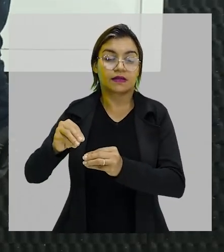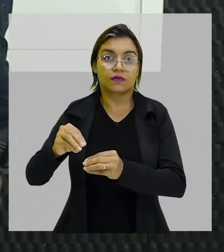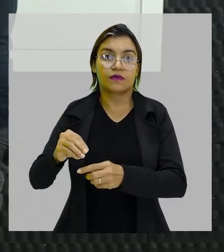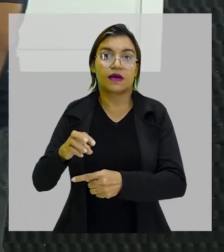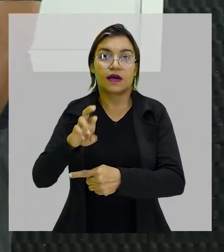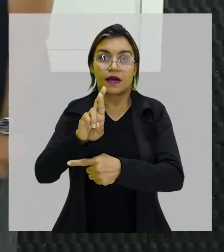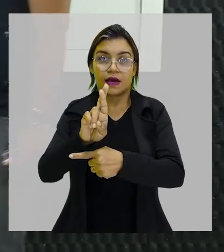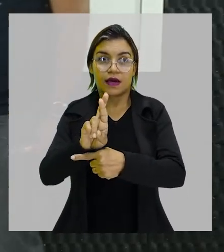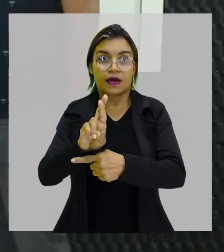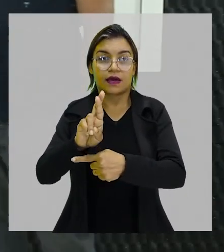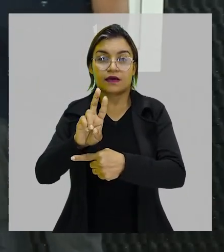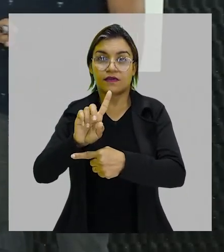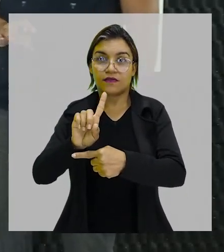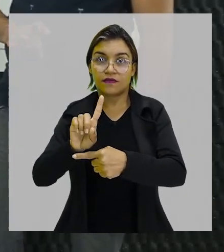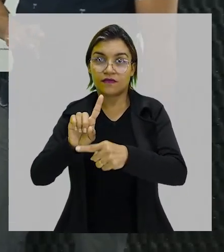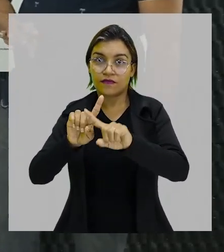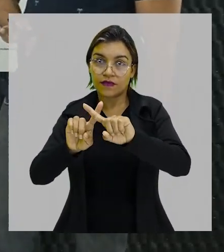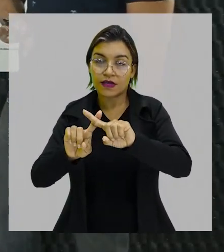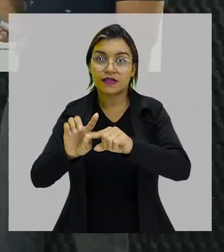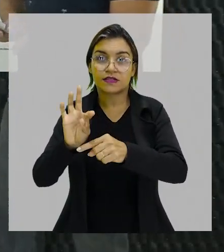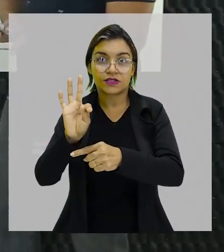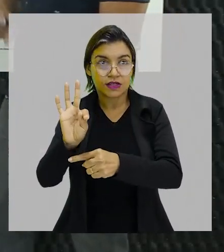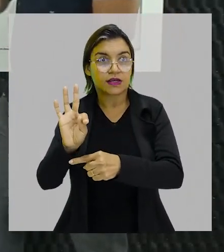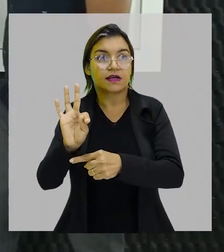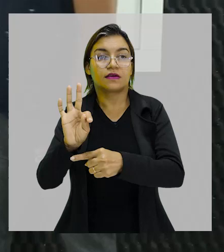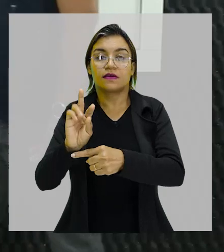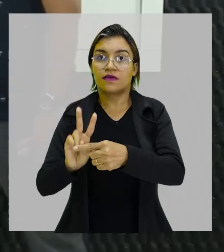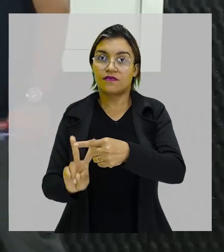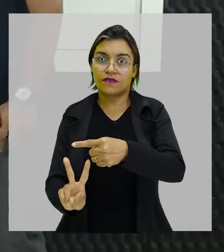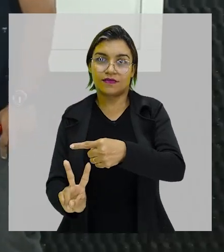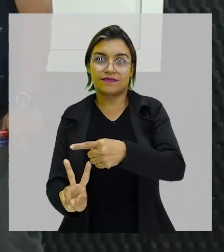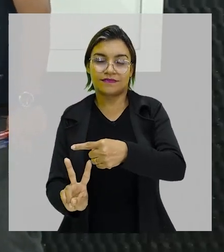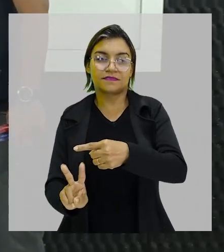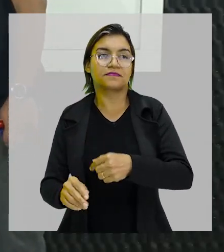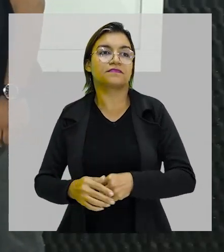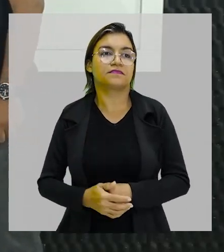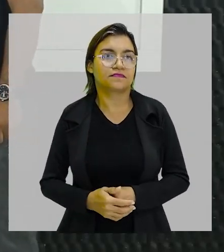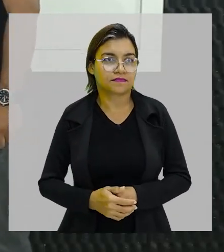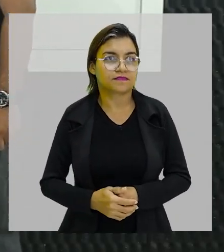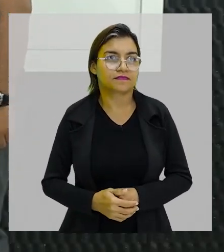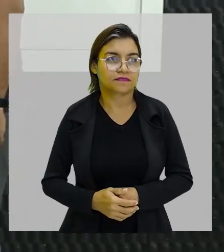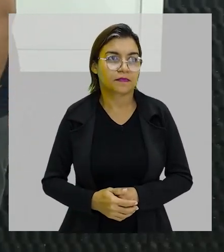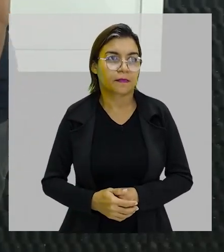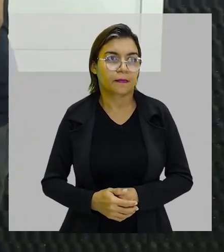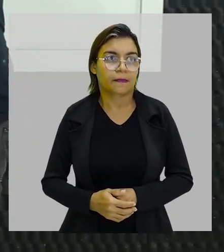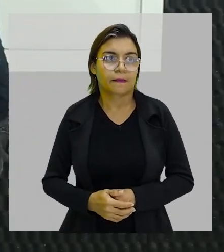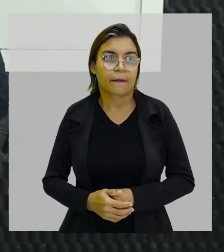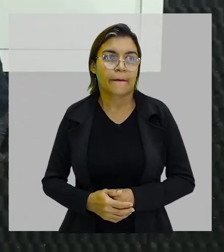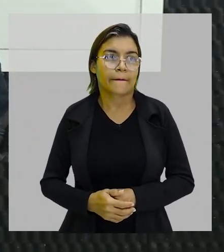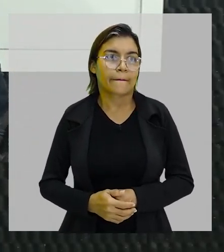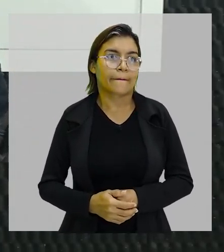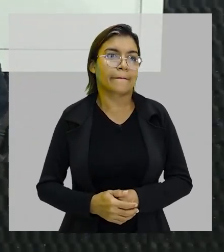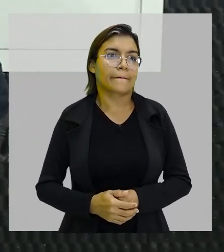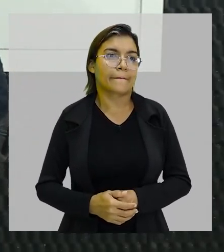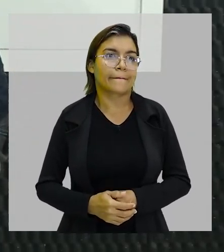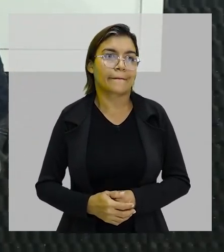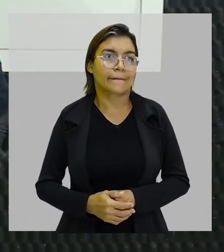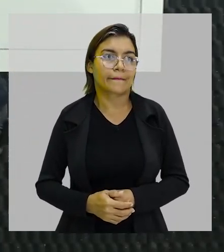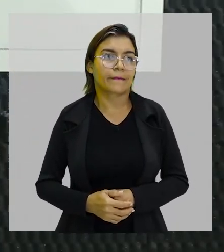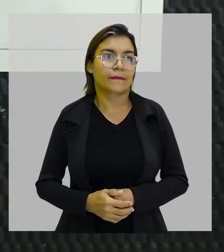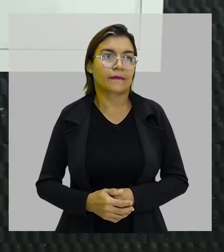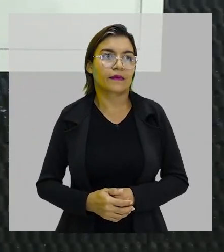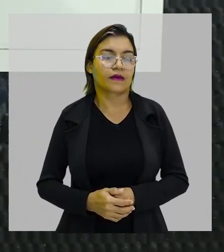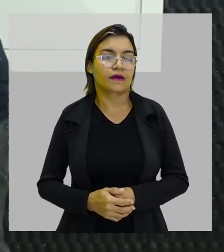sobre V. Ok? Vou fazer a mesma coisa na de baixo. Olha só de